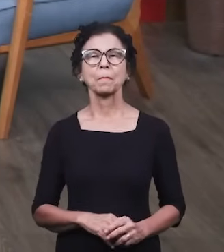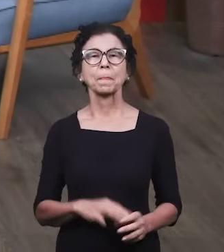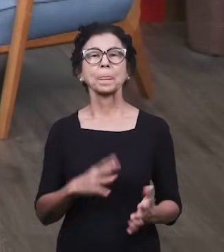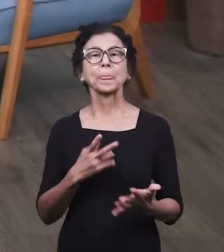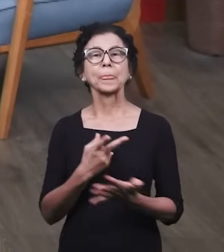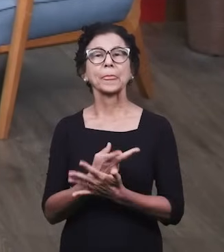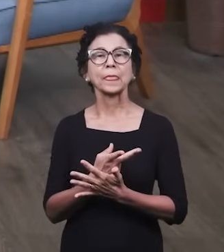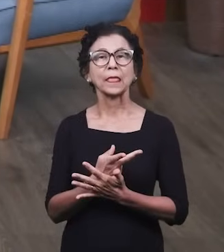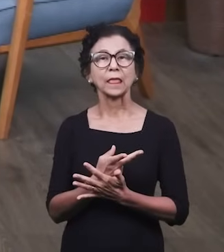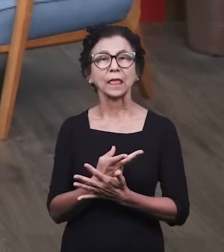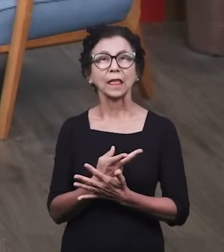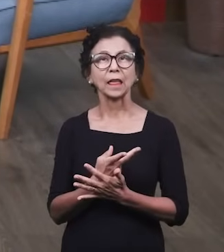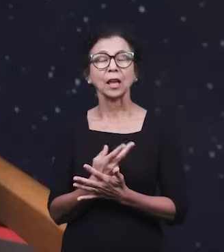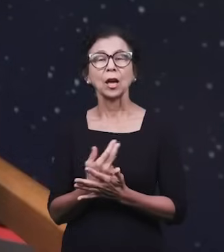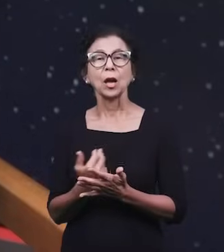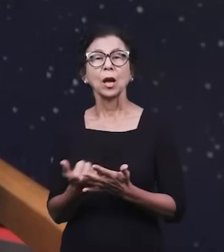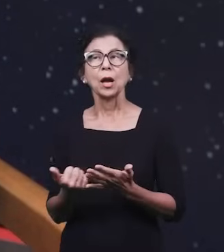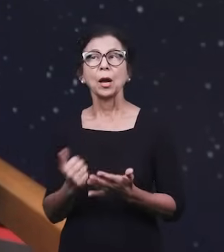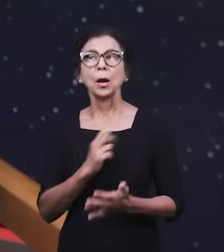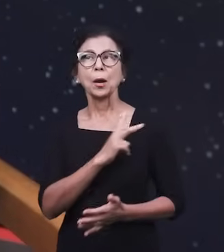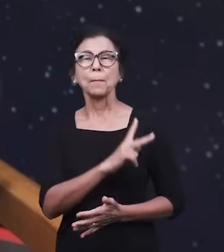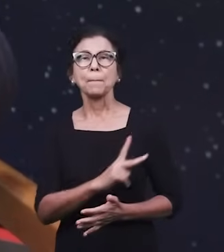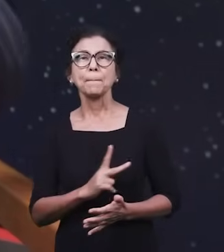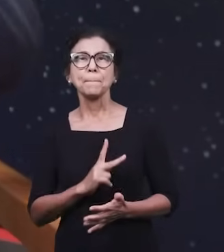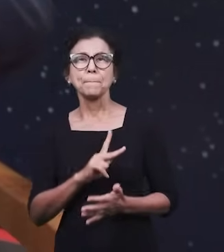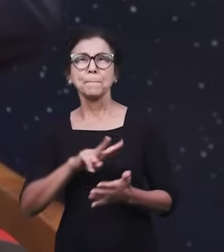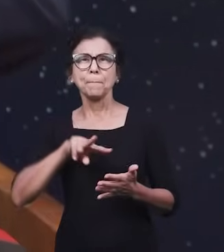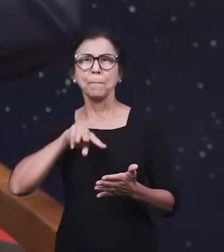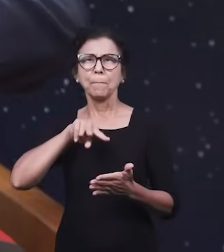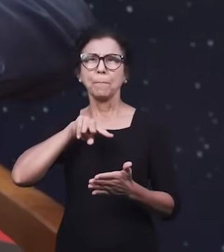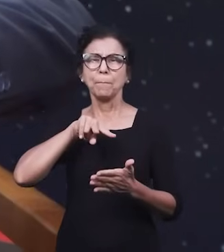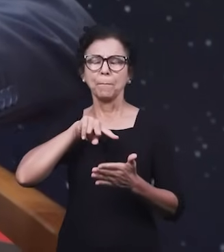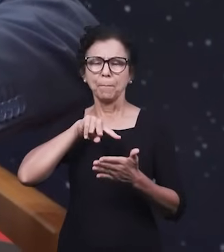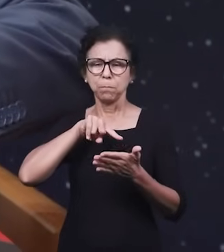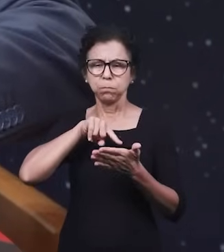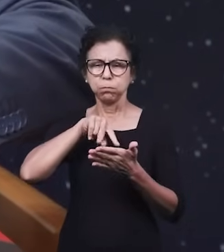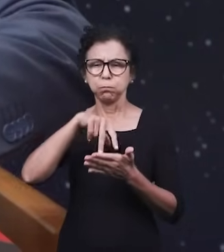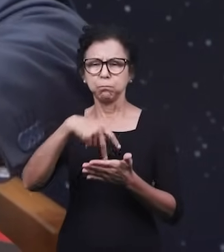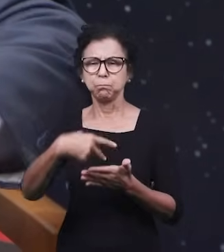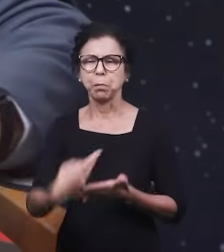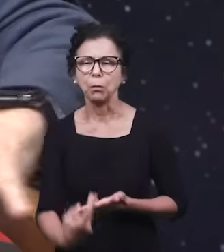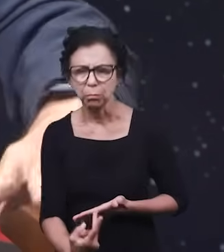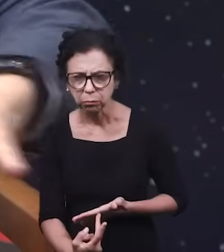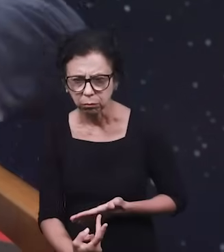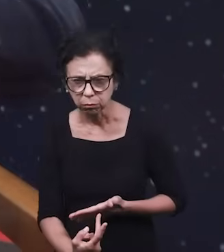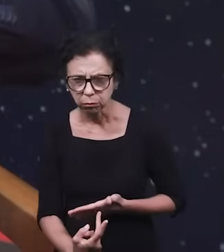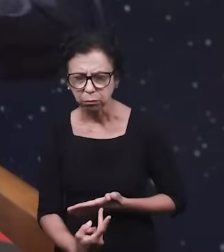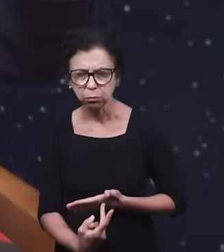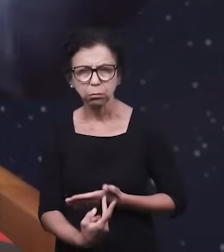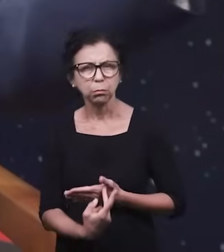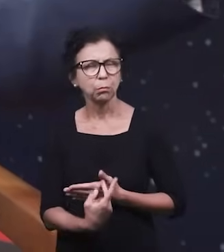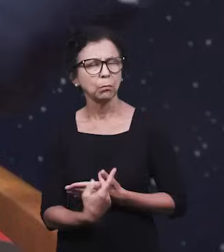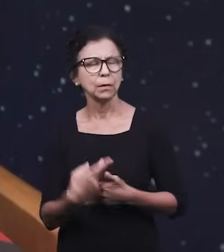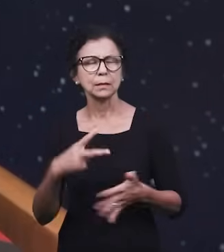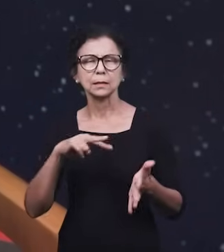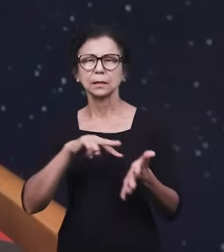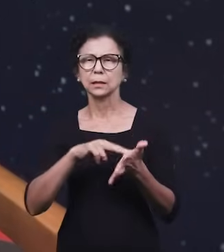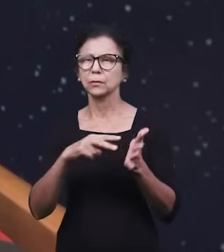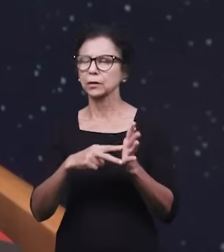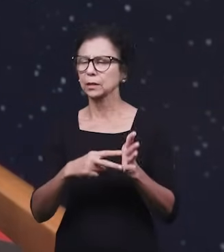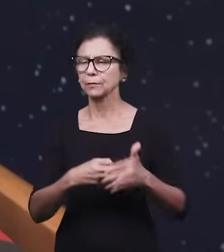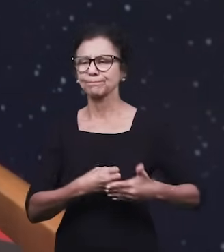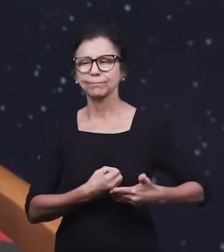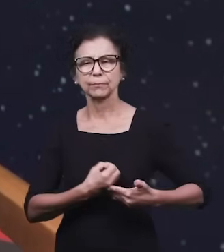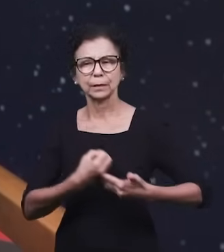revela, o ato de Paulo cair por terra, ele estava agora se deixando, se entregando totalmente